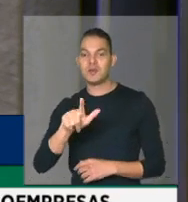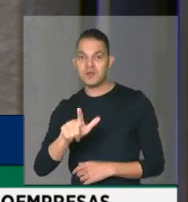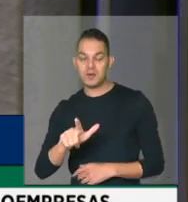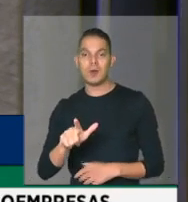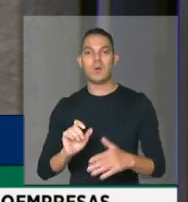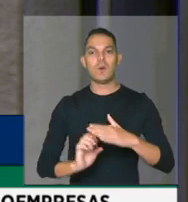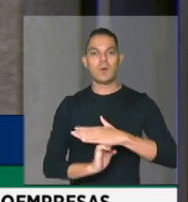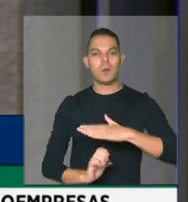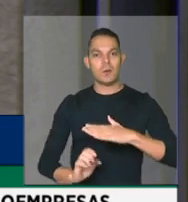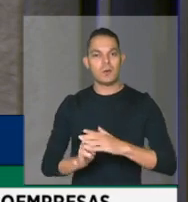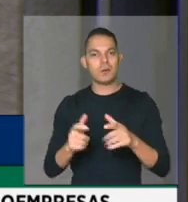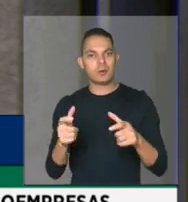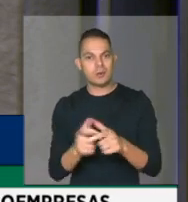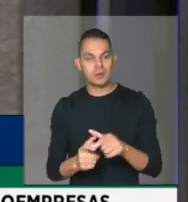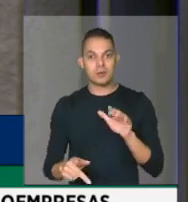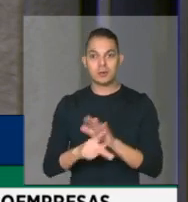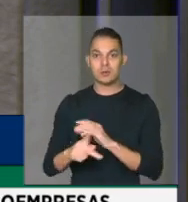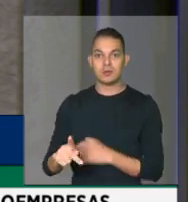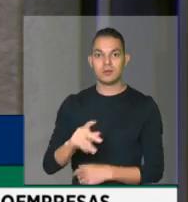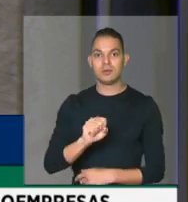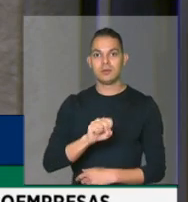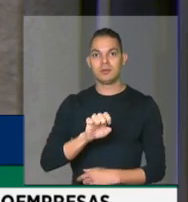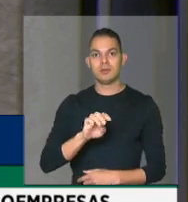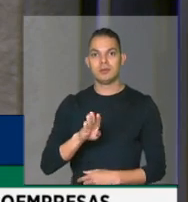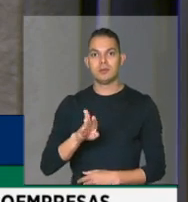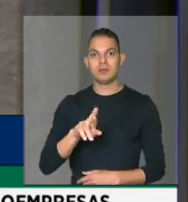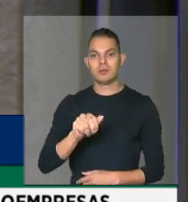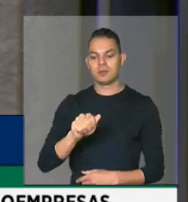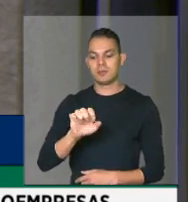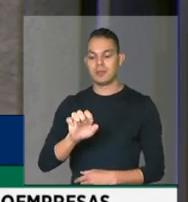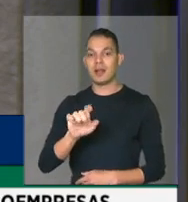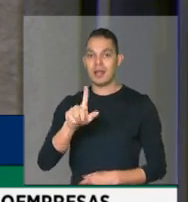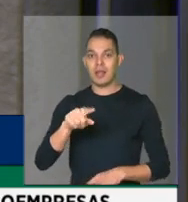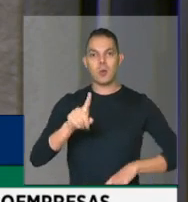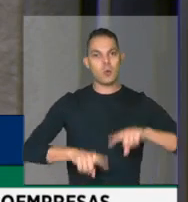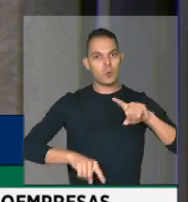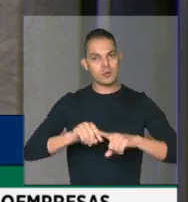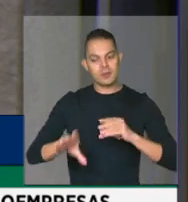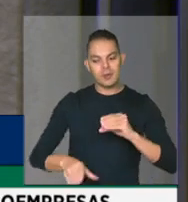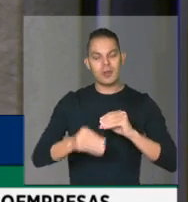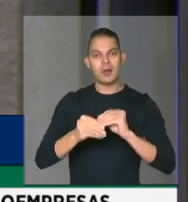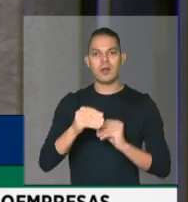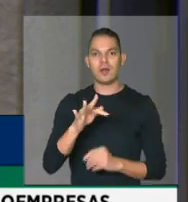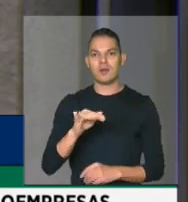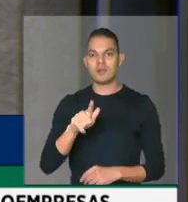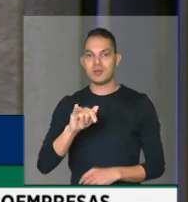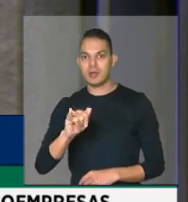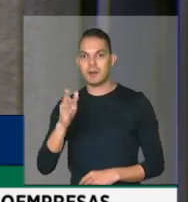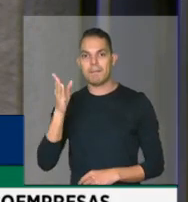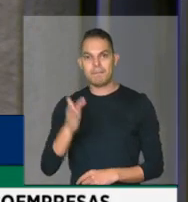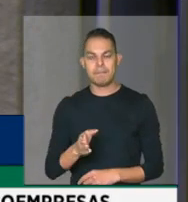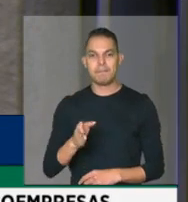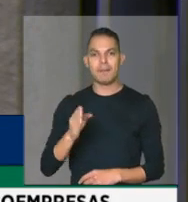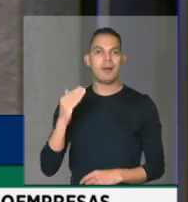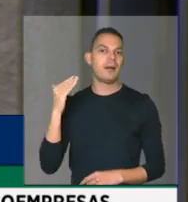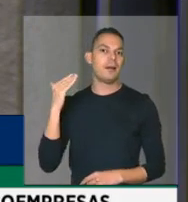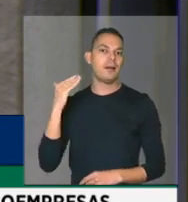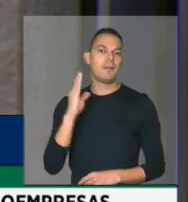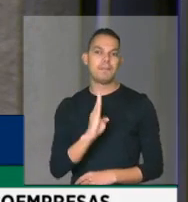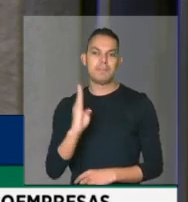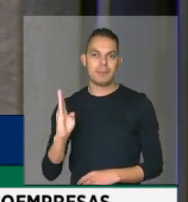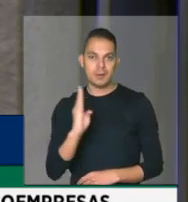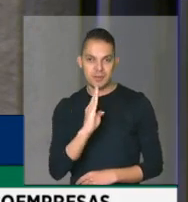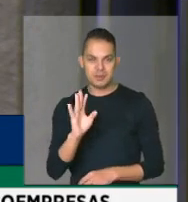Pequenas Empresas, FAMP, do SEBRAE, como instrumento complementar ao FGI/Banco do Brasil,